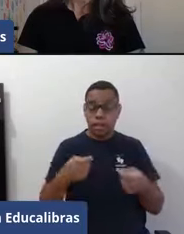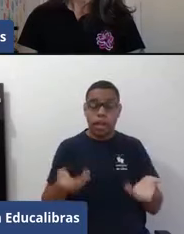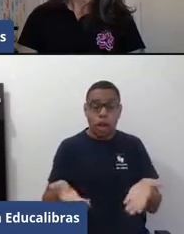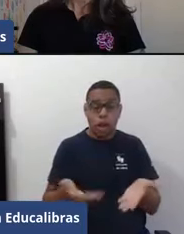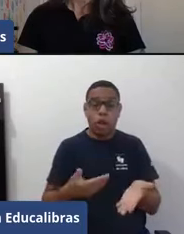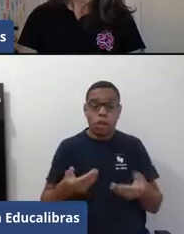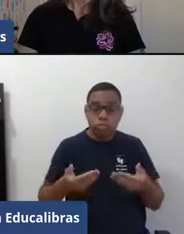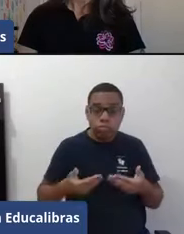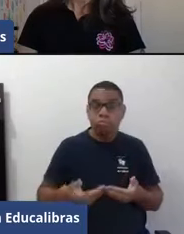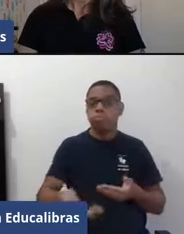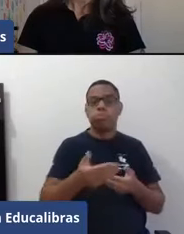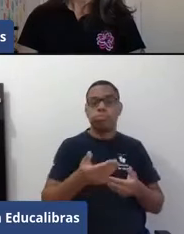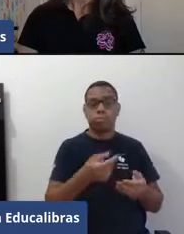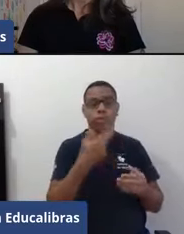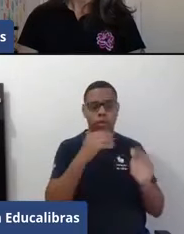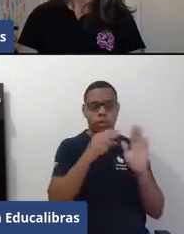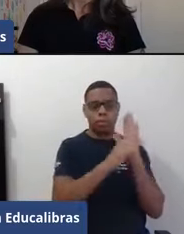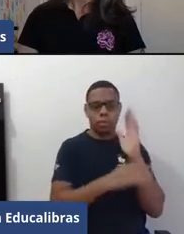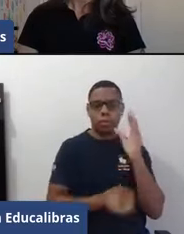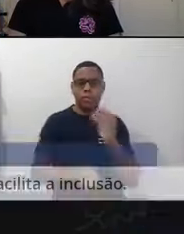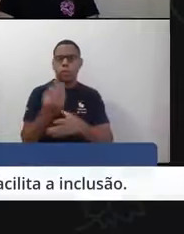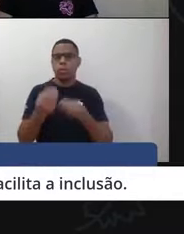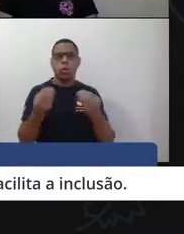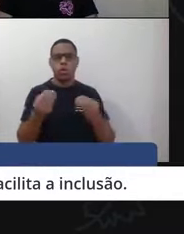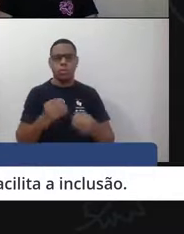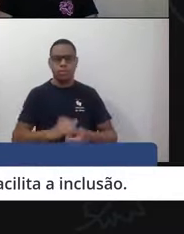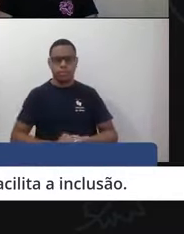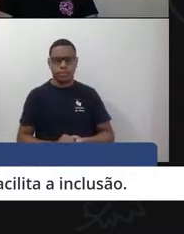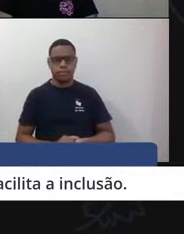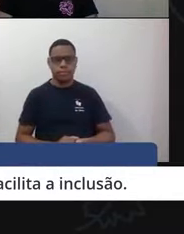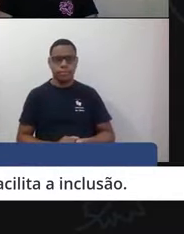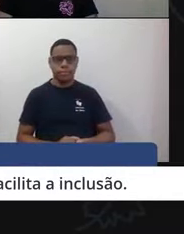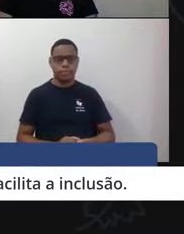questões serem implantadas?